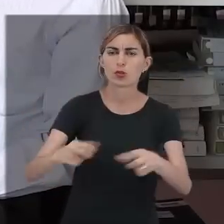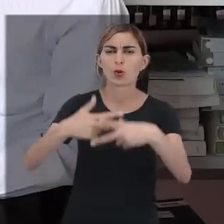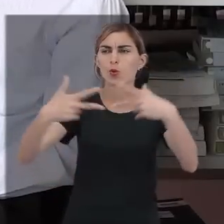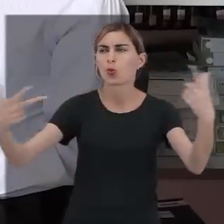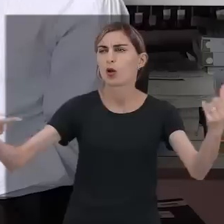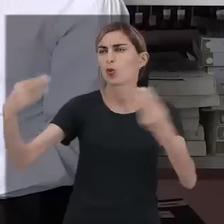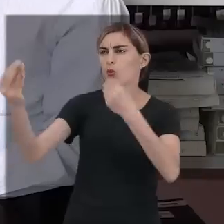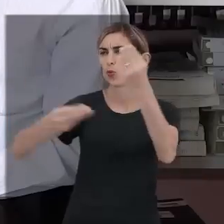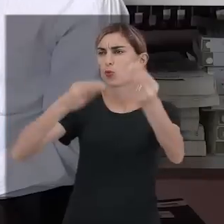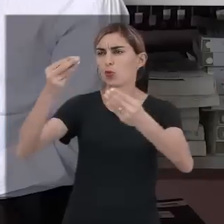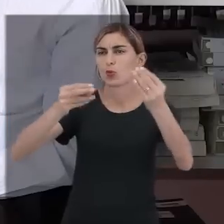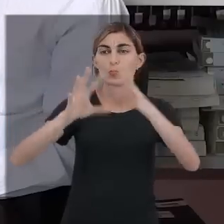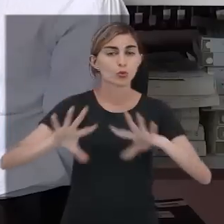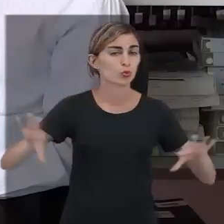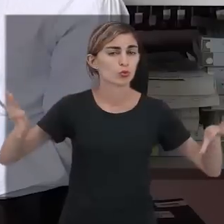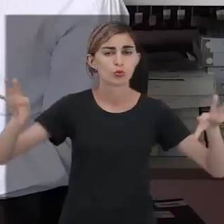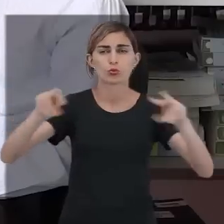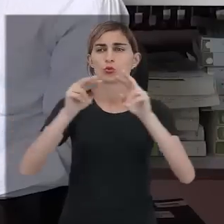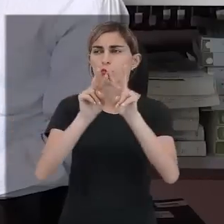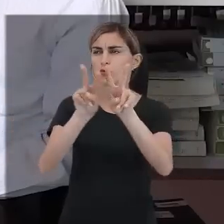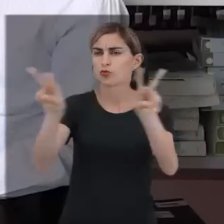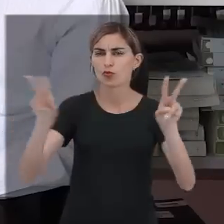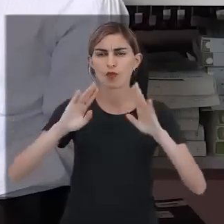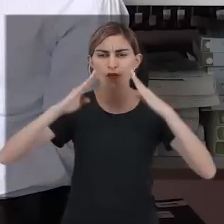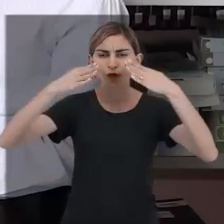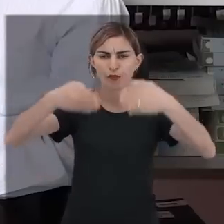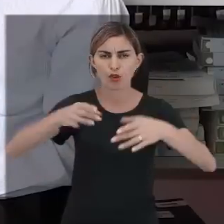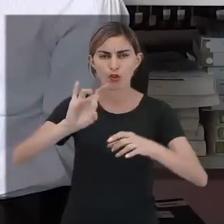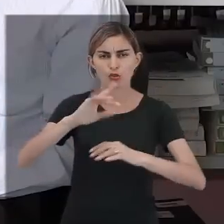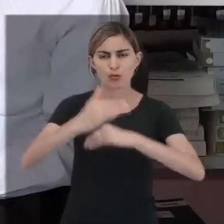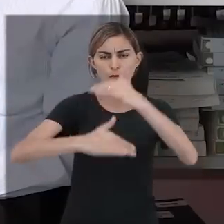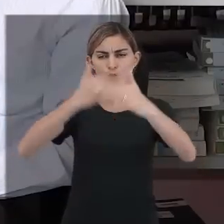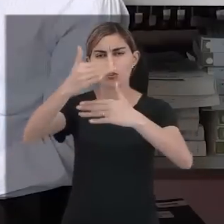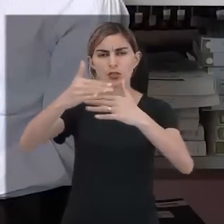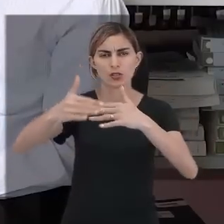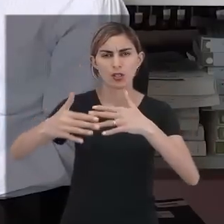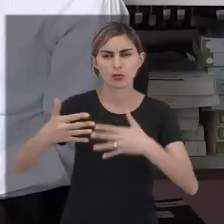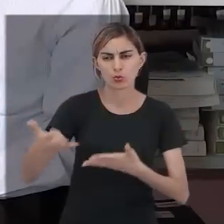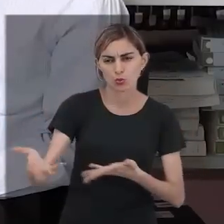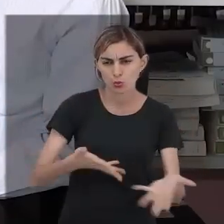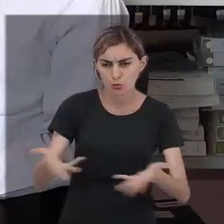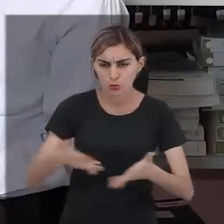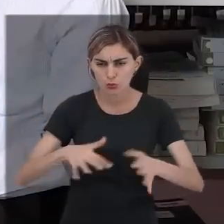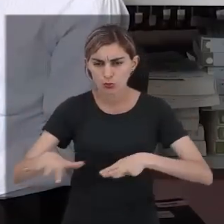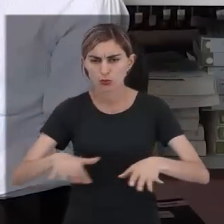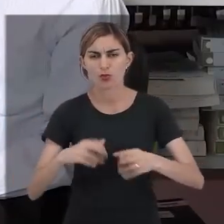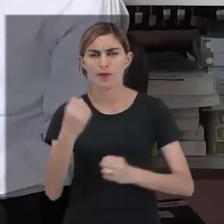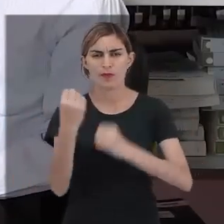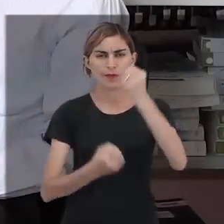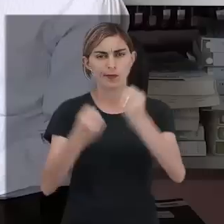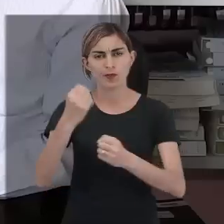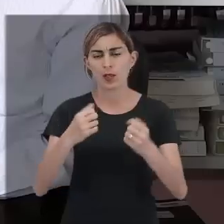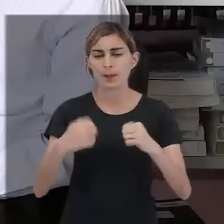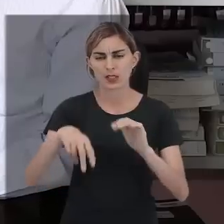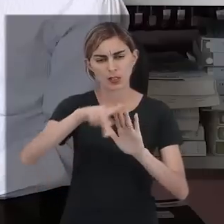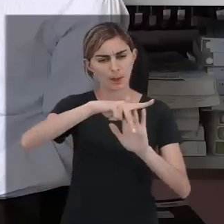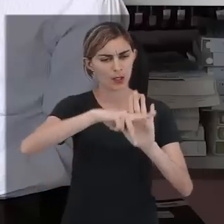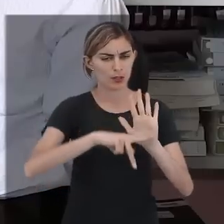uma visão do todo. Não só focar, por exemplo, no processo de fabricação. Eu tenho que me preocupar